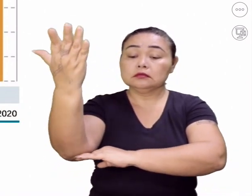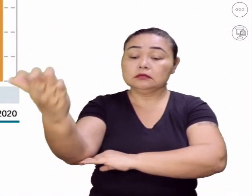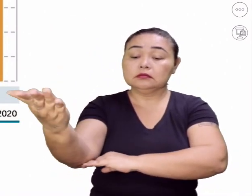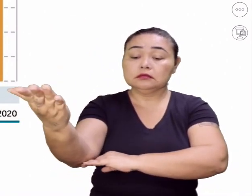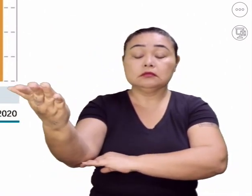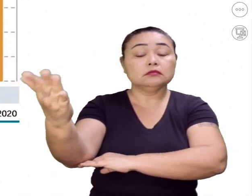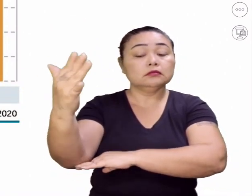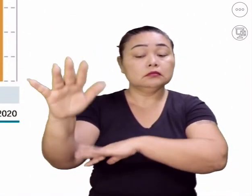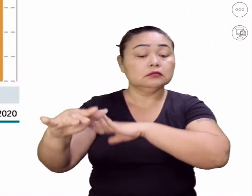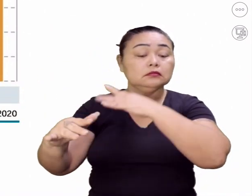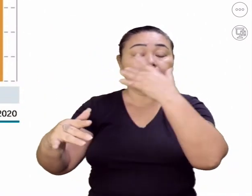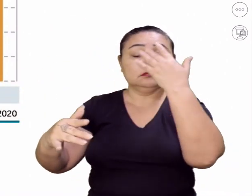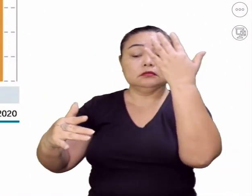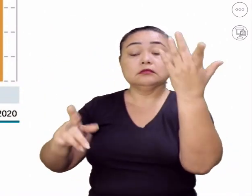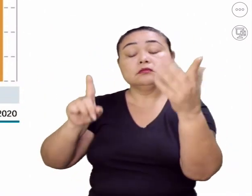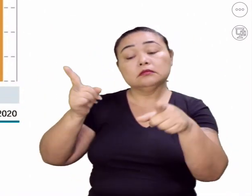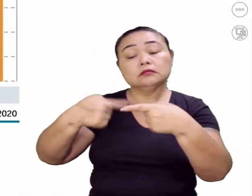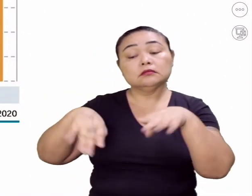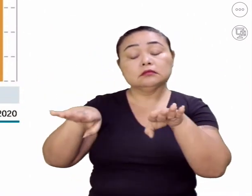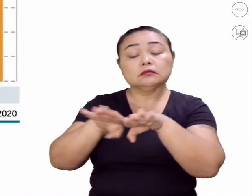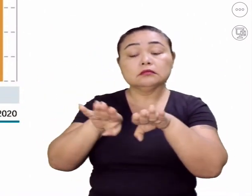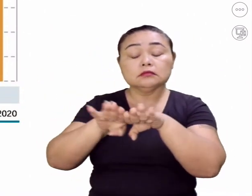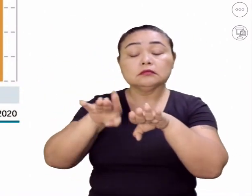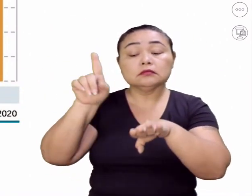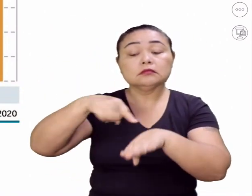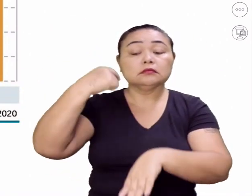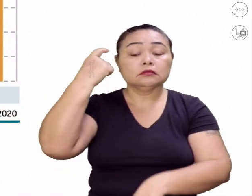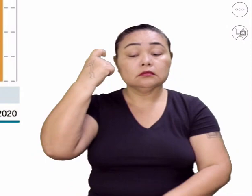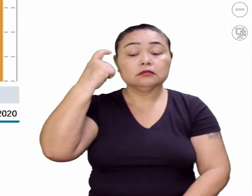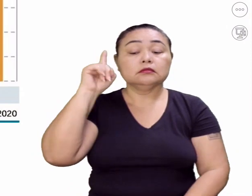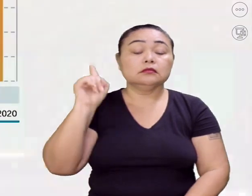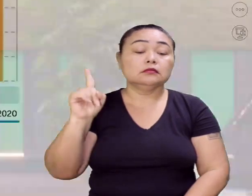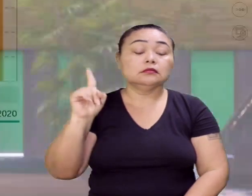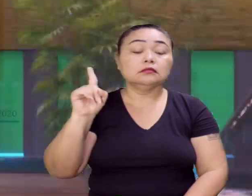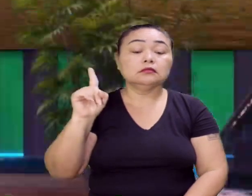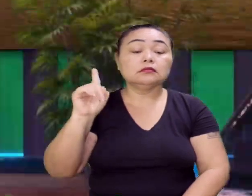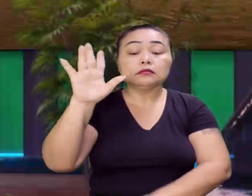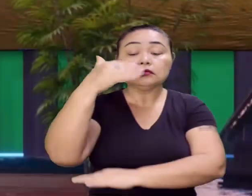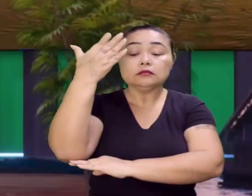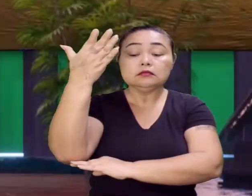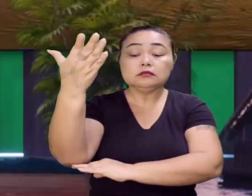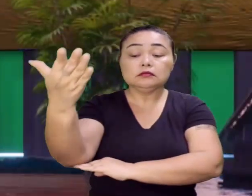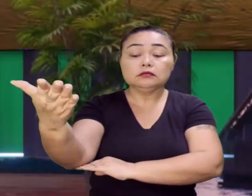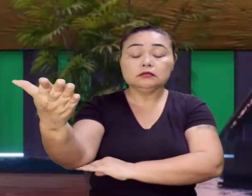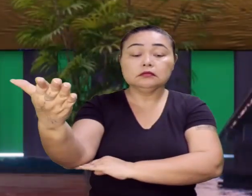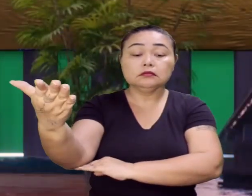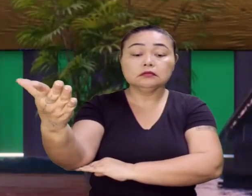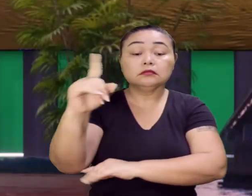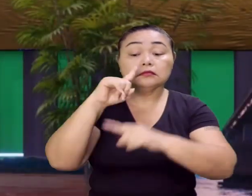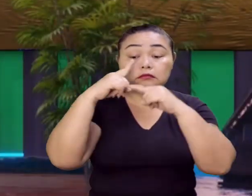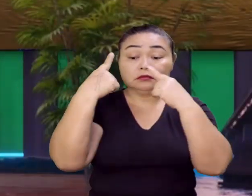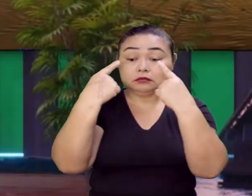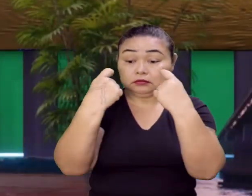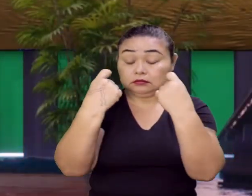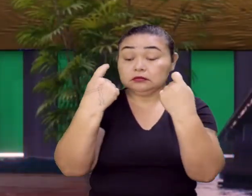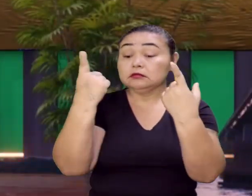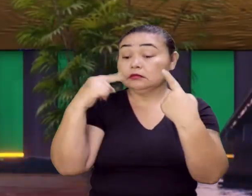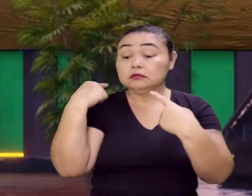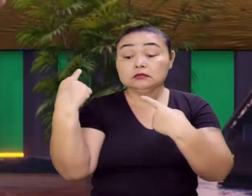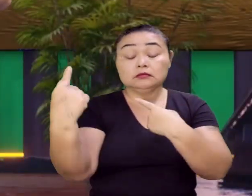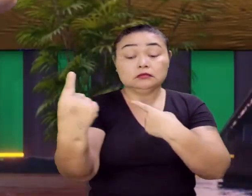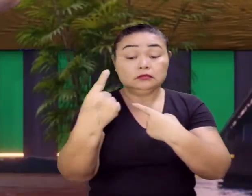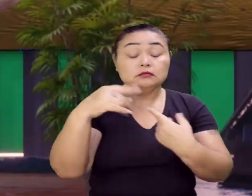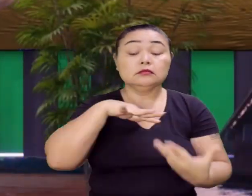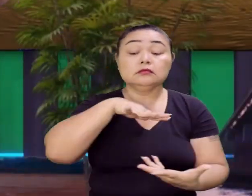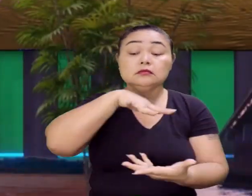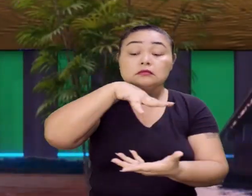é preocupante, porque o que se desmata aqui, por exemplo, na Amazônia, interessa ao mundo, né? Exatamente.